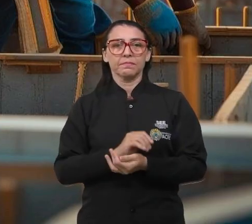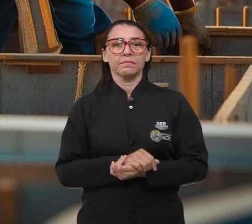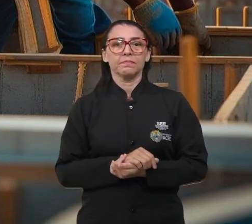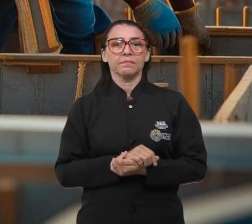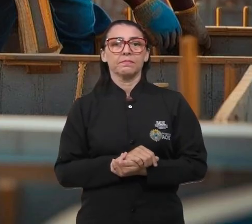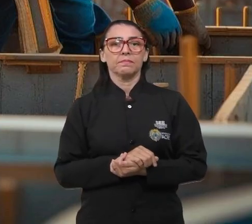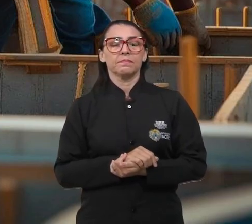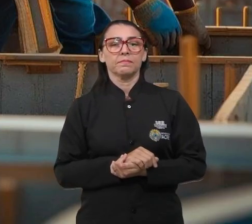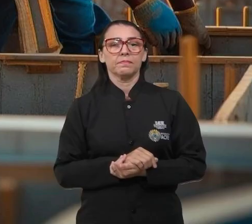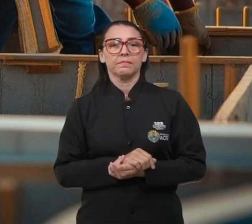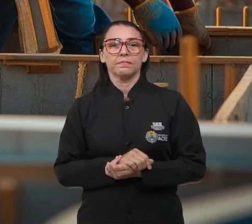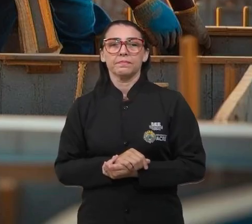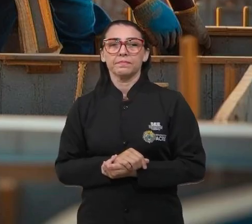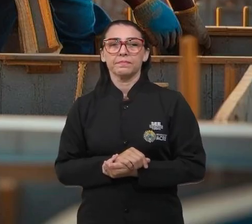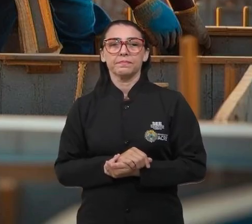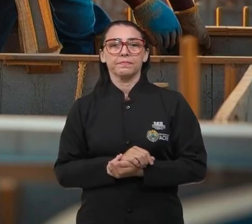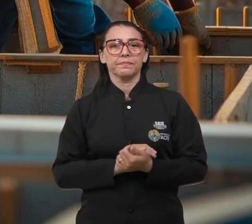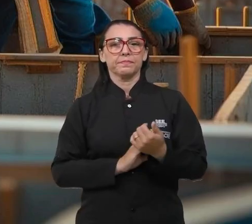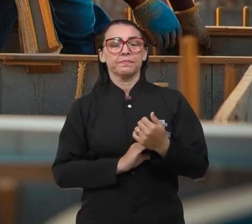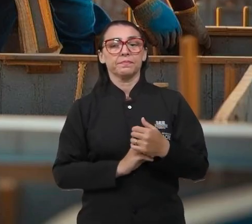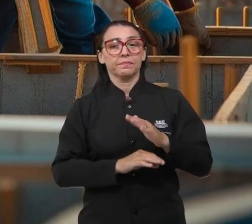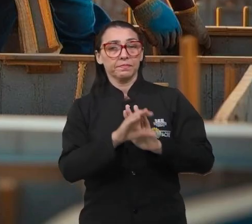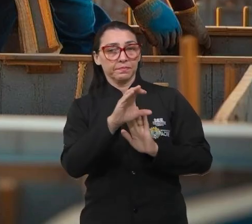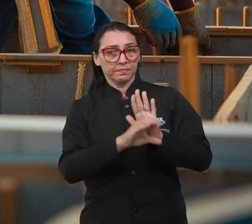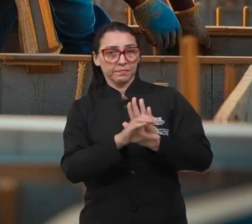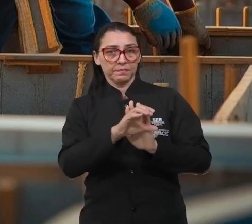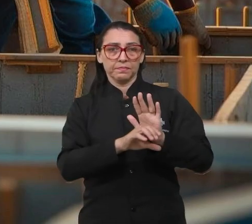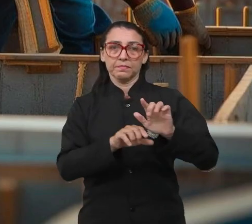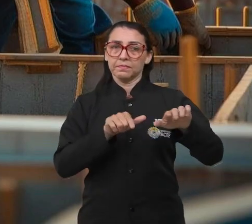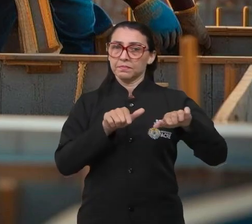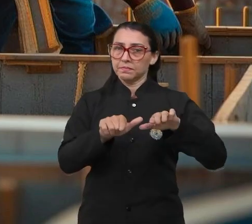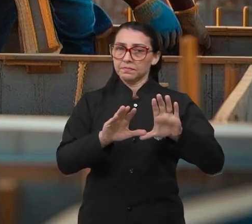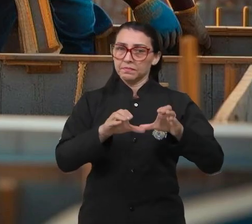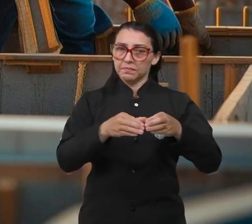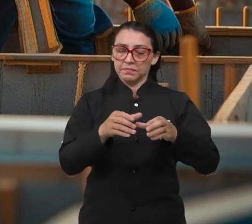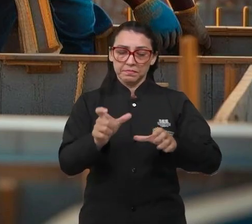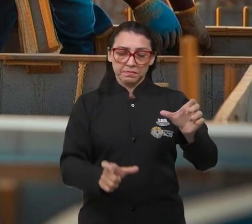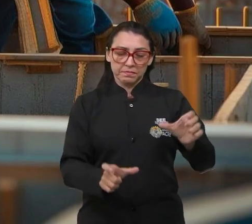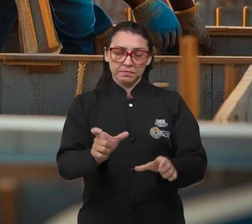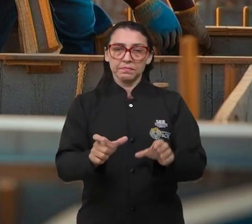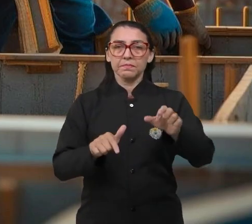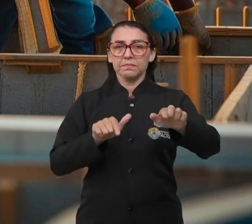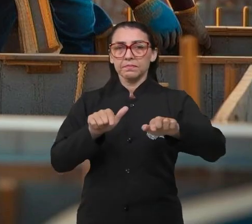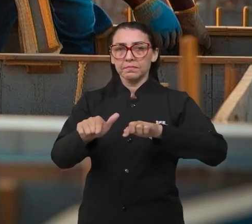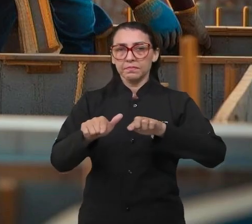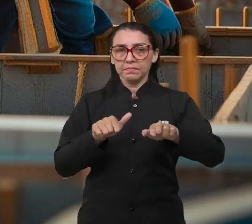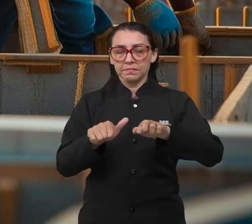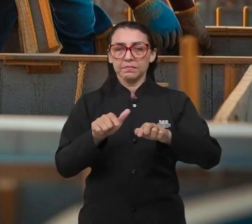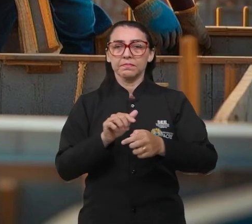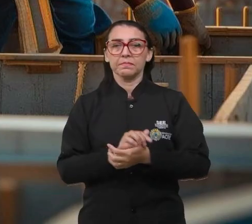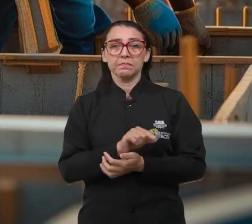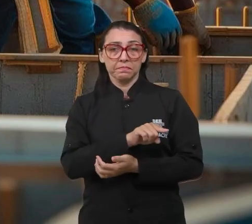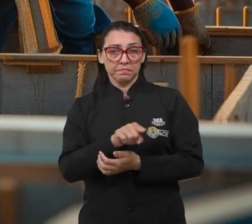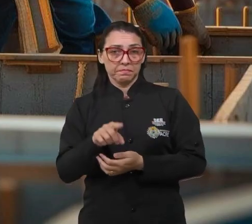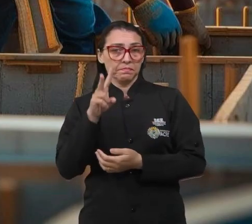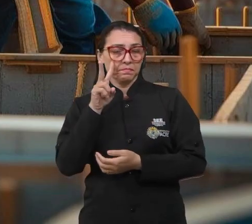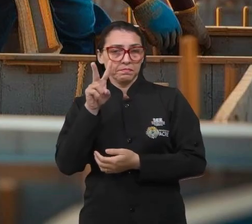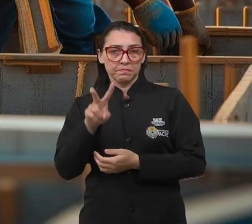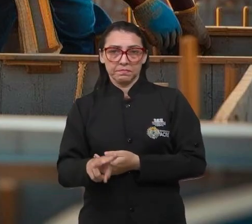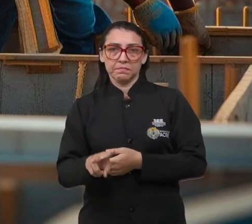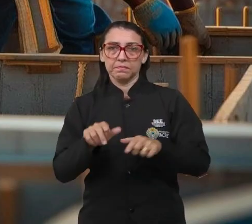vocês. Vamos então na tela. A gente tem um grupo de pessoas aqui trabalhando. Vocês podem ver,